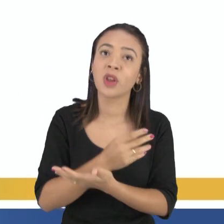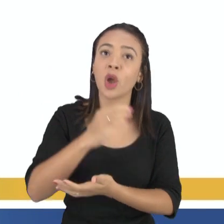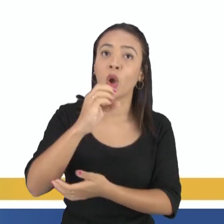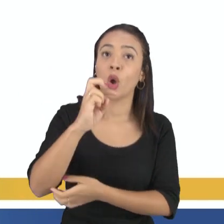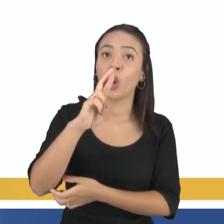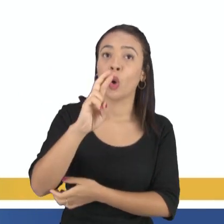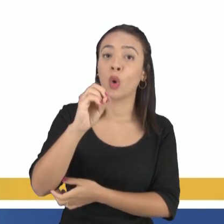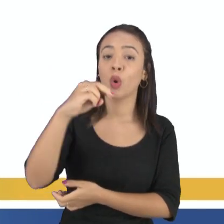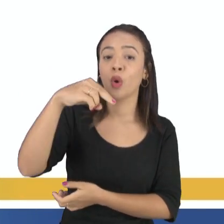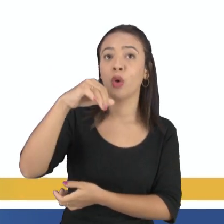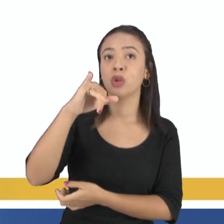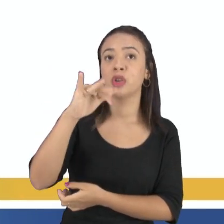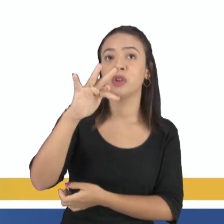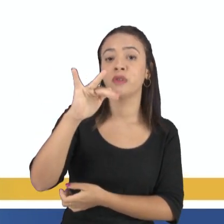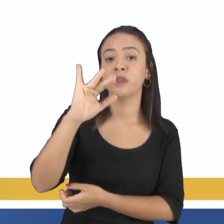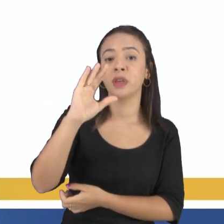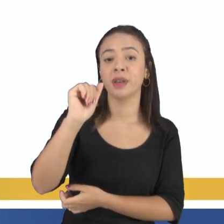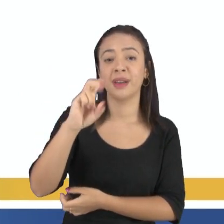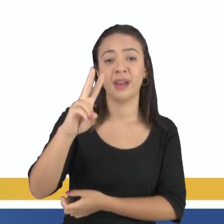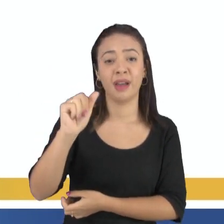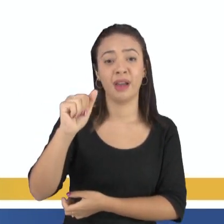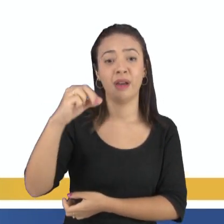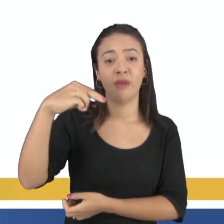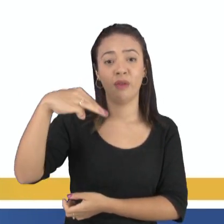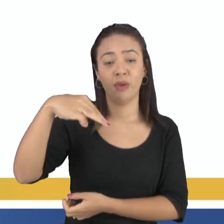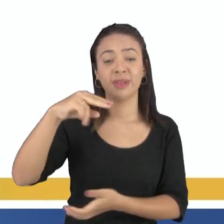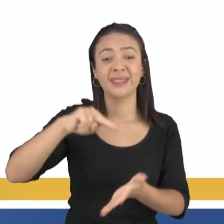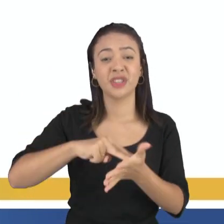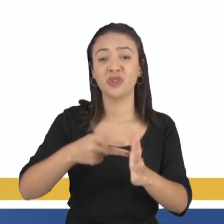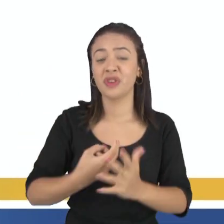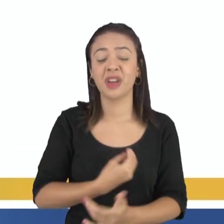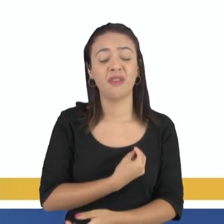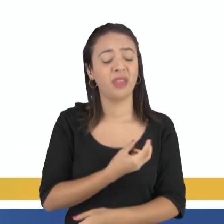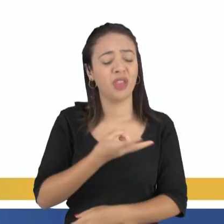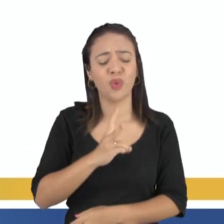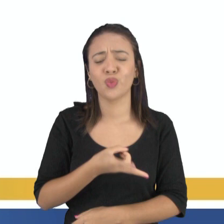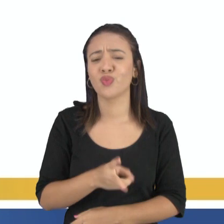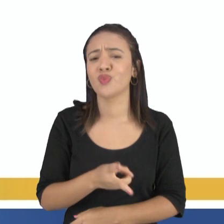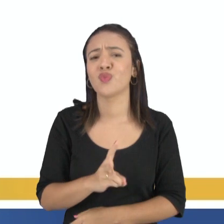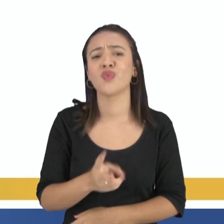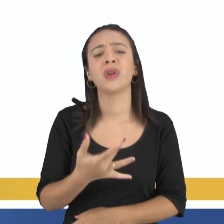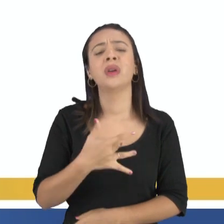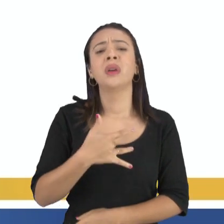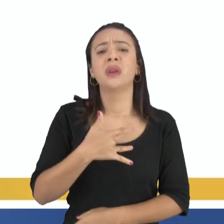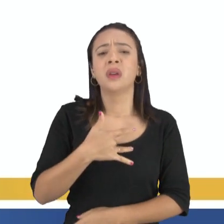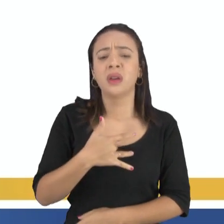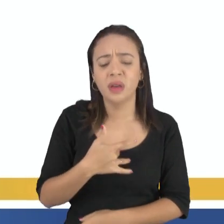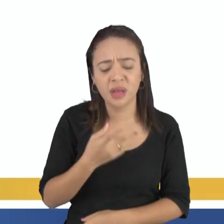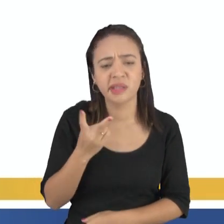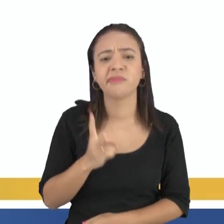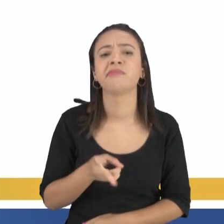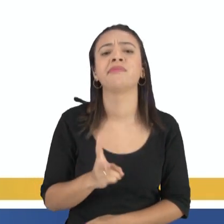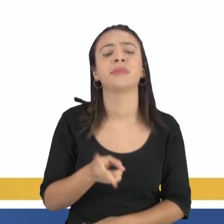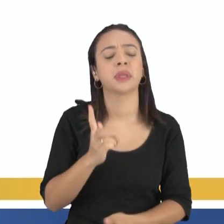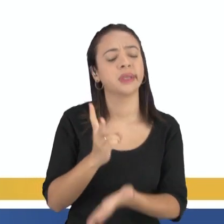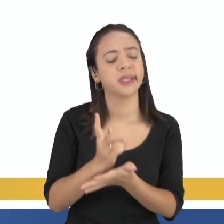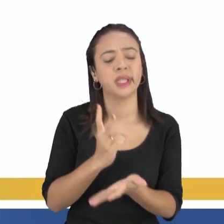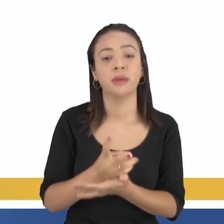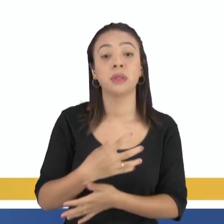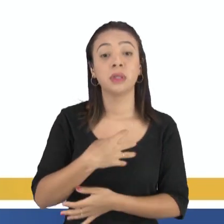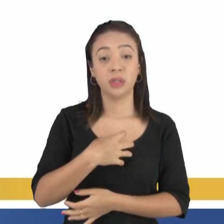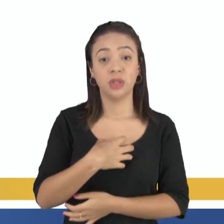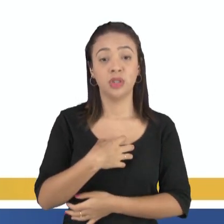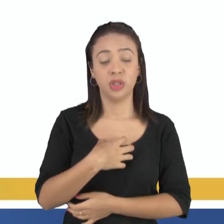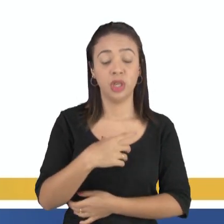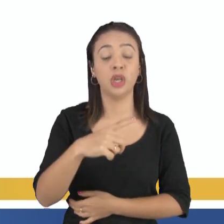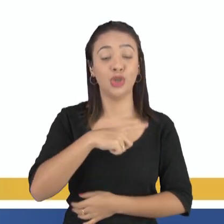cronificavam essa doença, ou seja, elas tinham pro resto da vida essa doença, Então, elas apresentavam aquele sintoma, eram